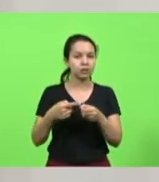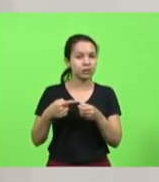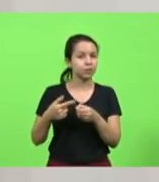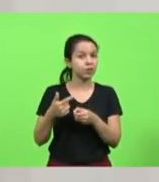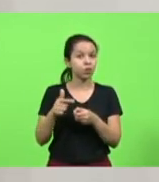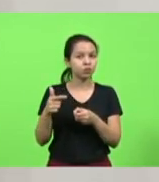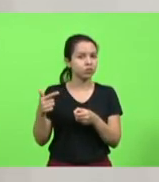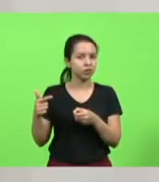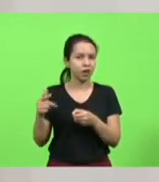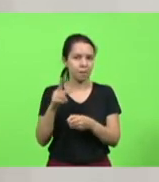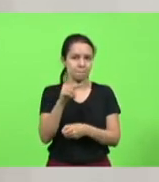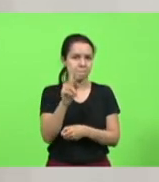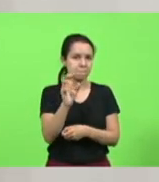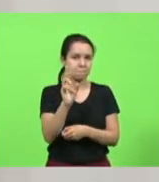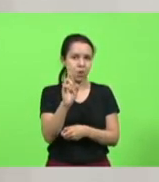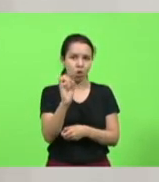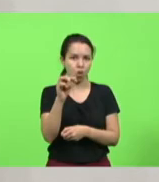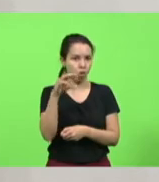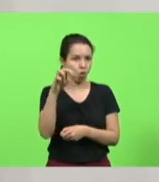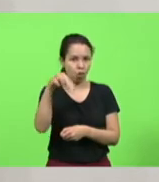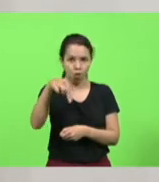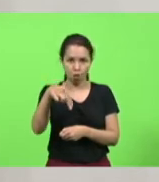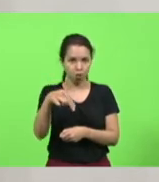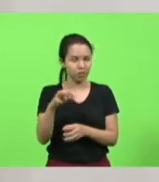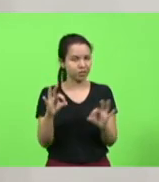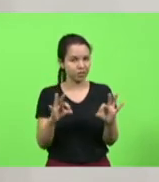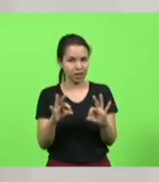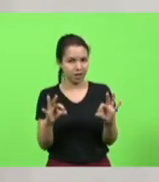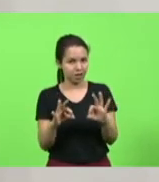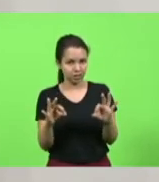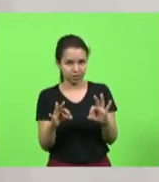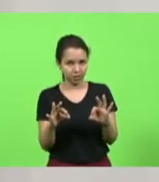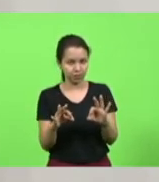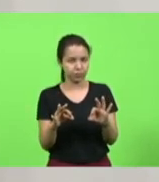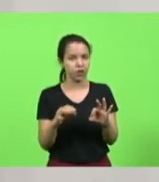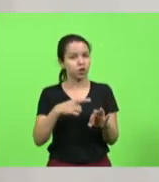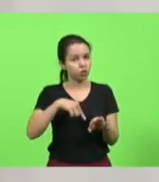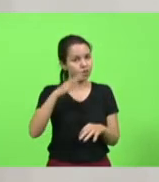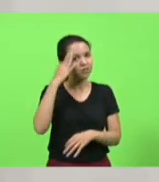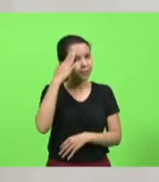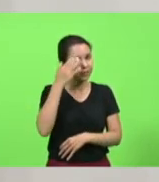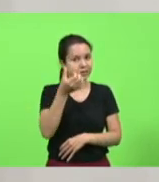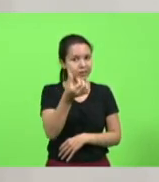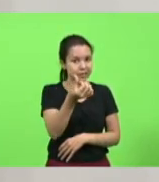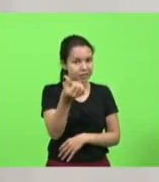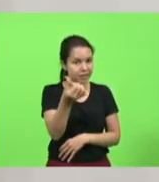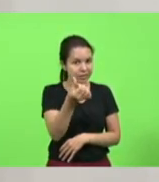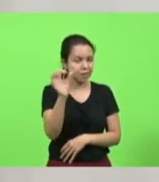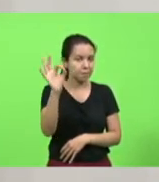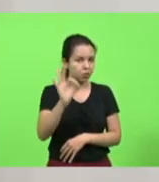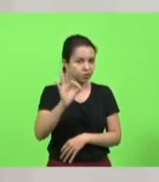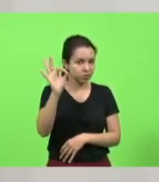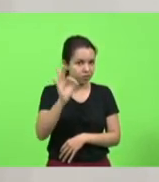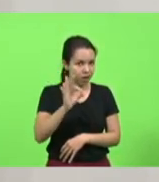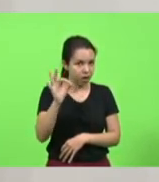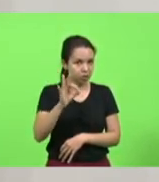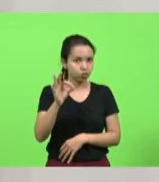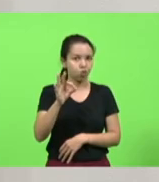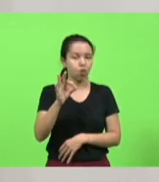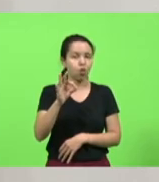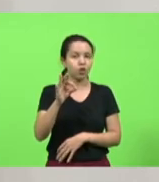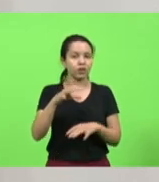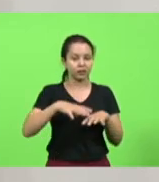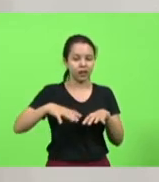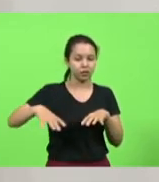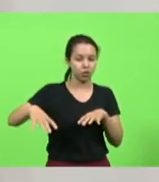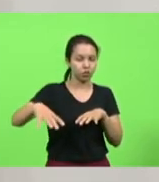Santa Catarina. E nós sabemos que 66% da territorialidade do nosso, da